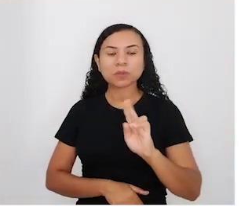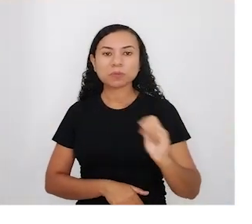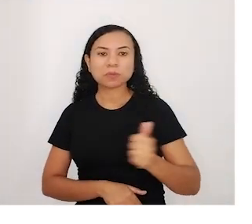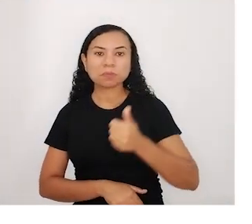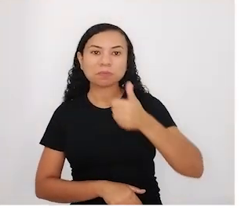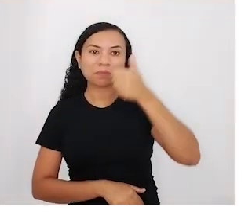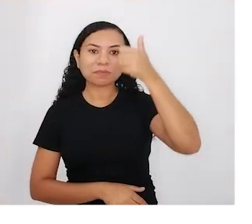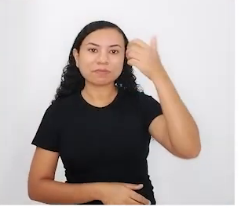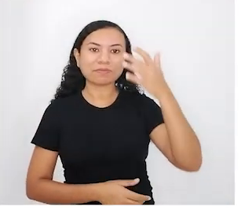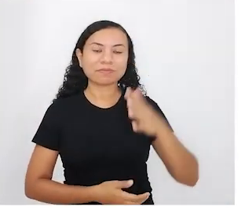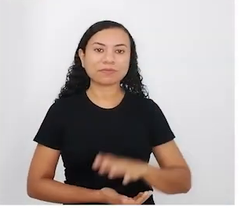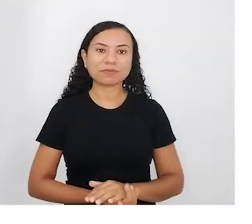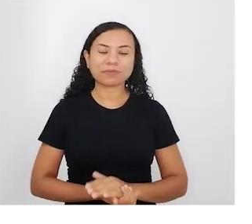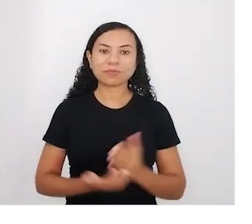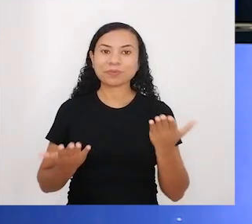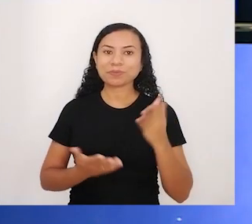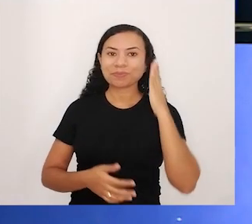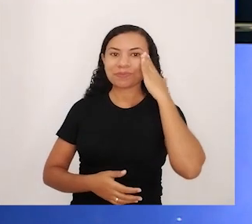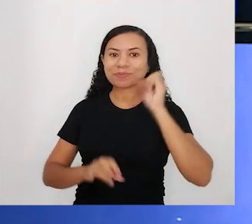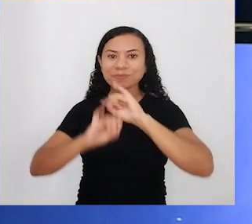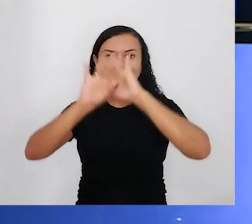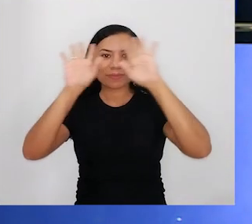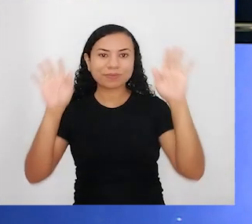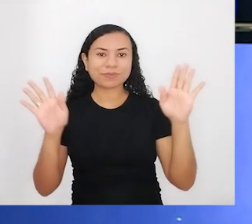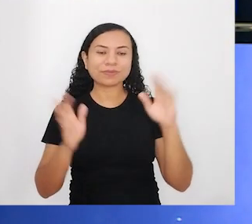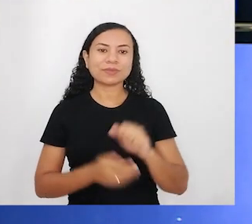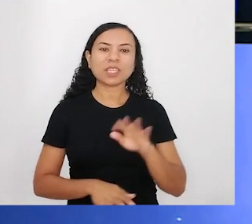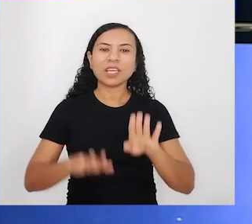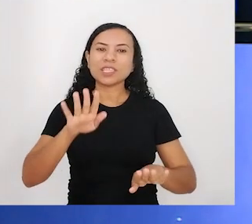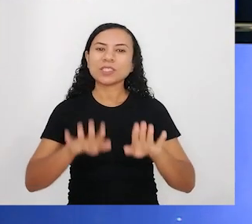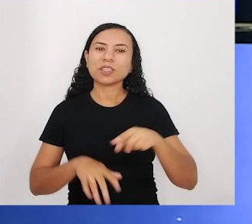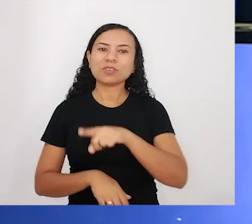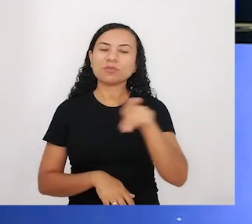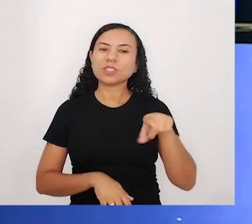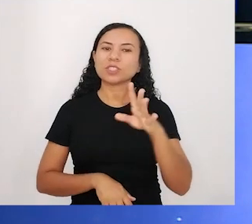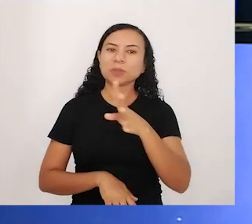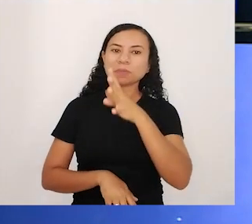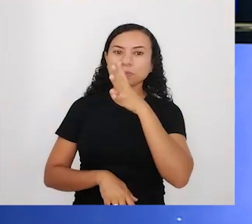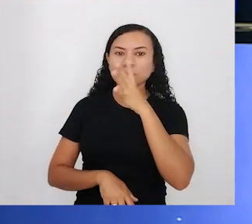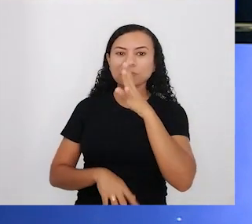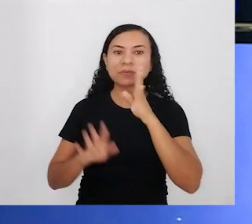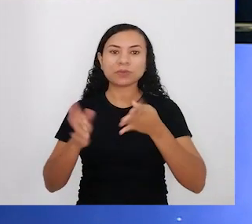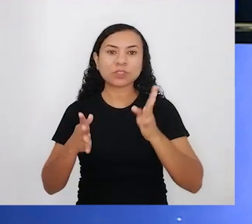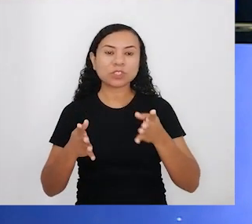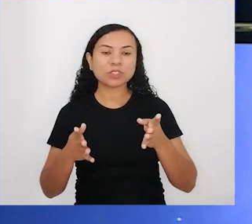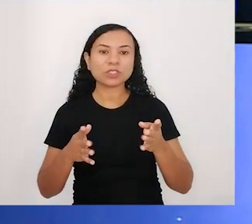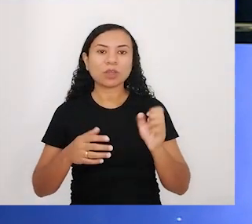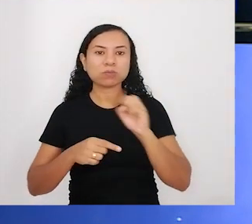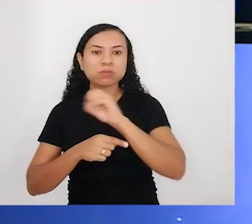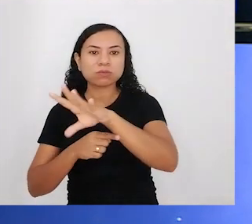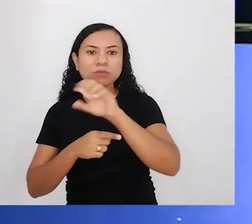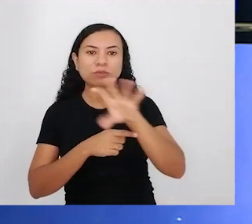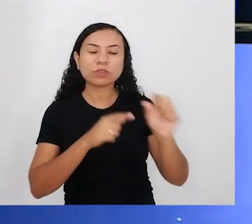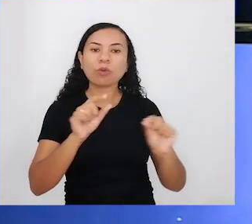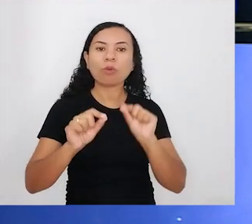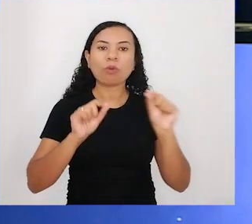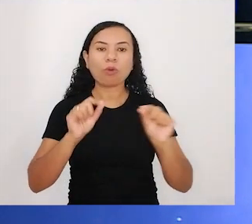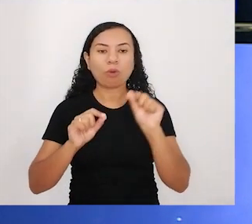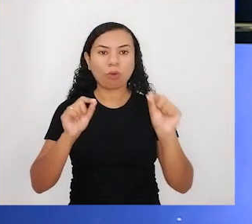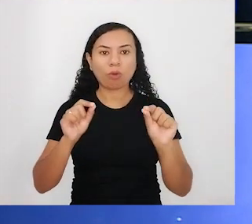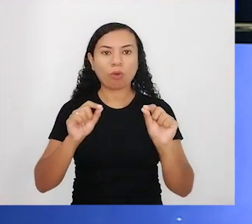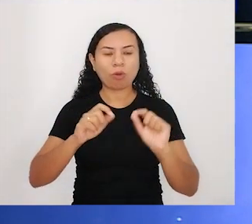por eles? Vamos entender melhor? Você deve ter escutado na televisão, visto na imprensa sobre o desenvolvimento da doença contra